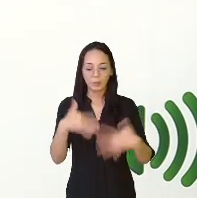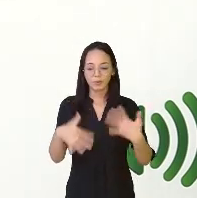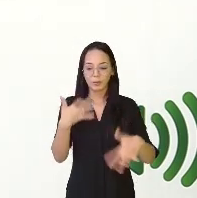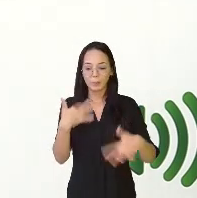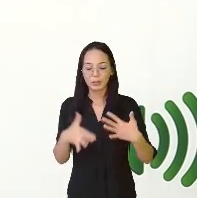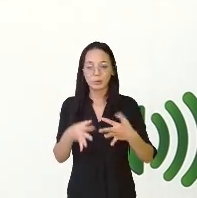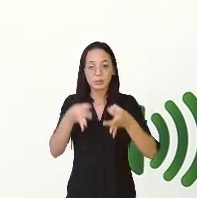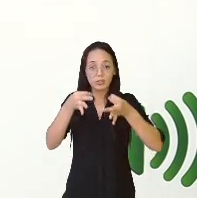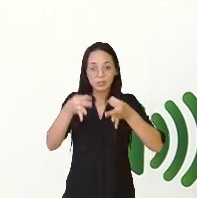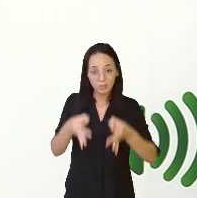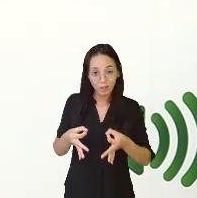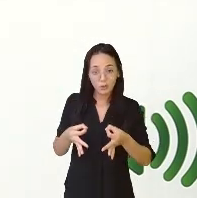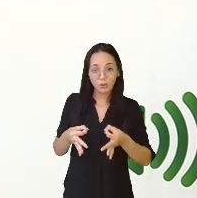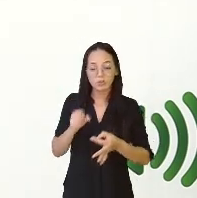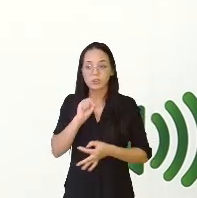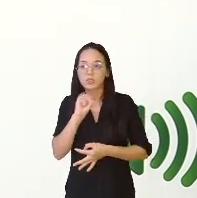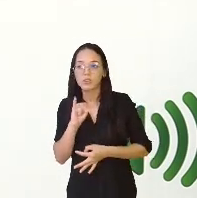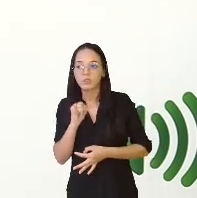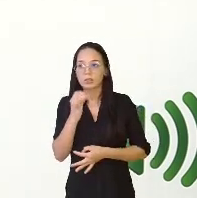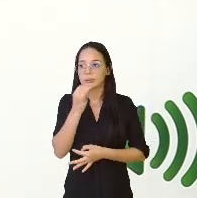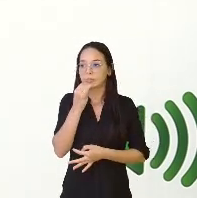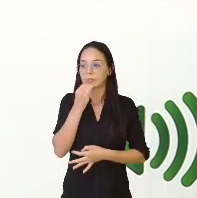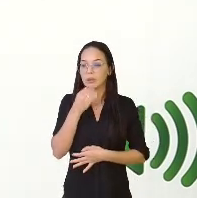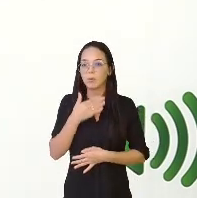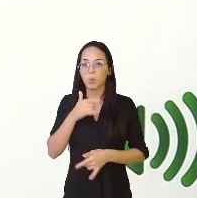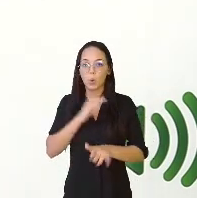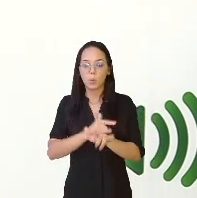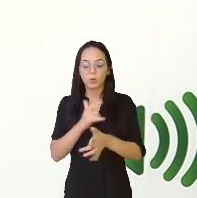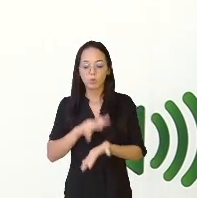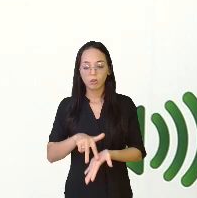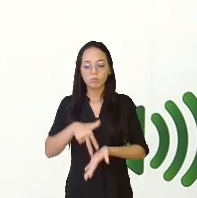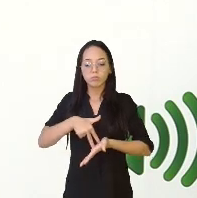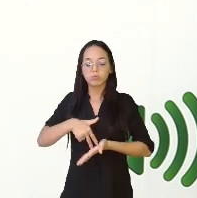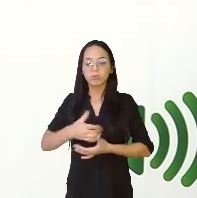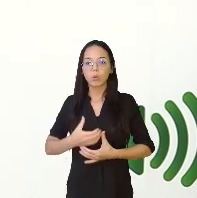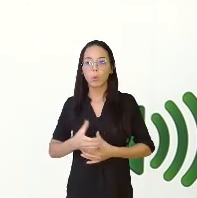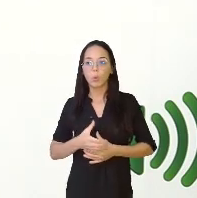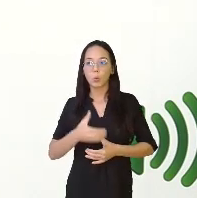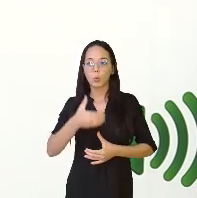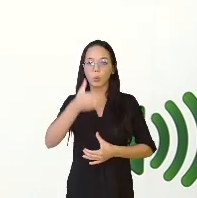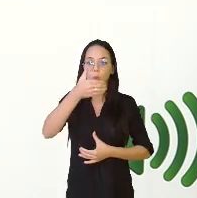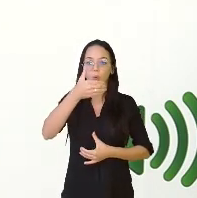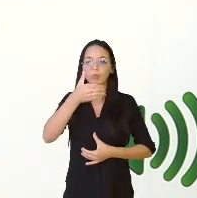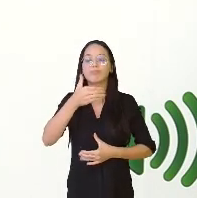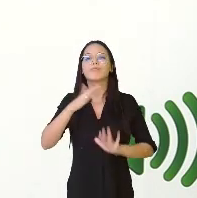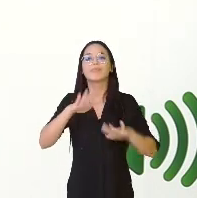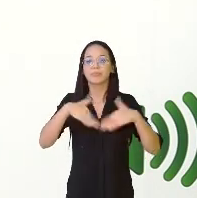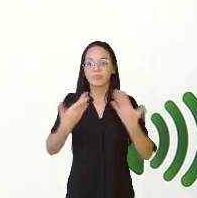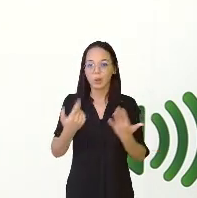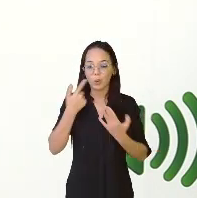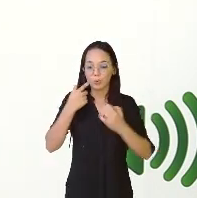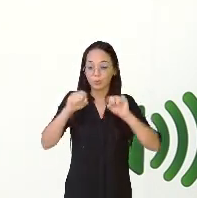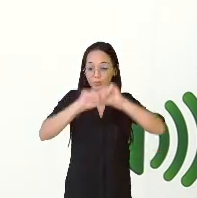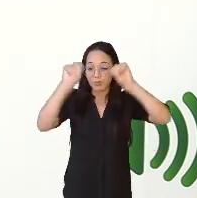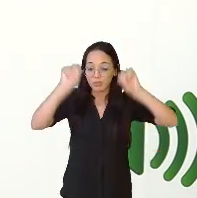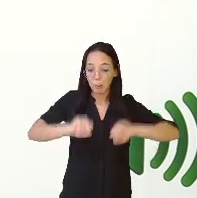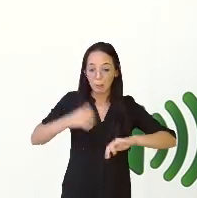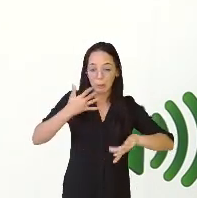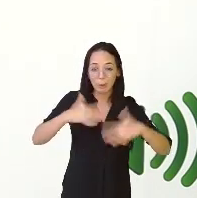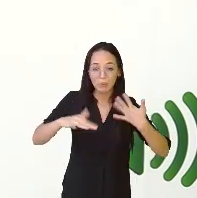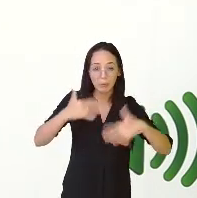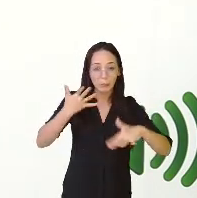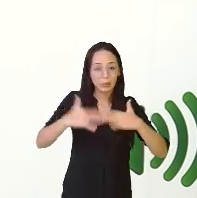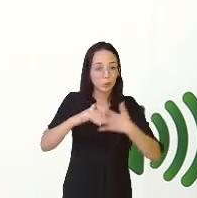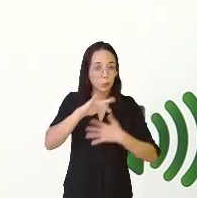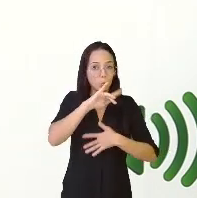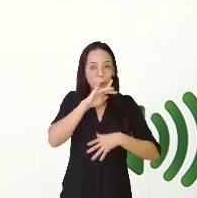da forma correta, se a gente não se mantém com a postura correta, o nosso sistema locomotor vai